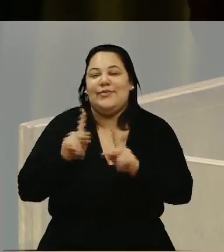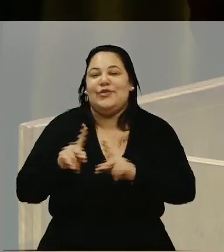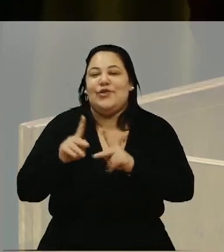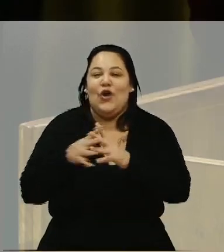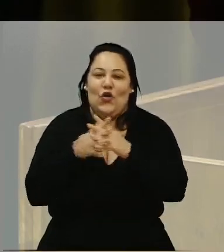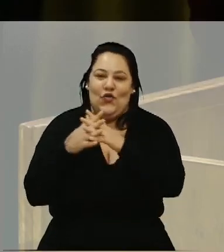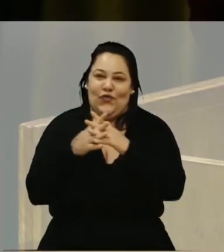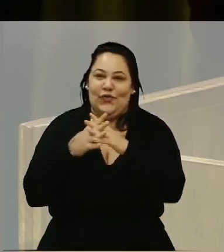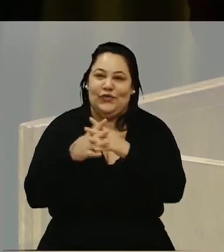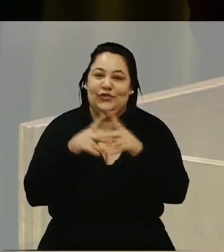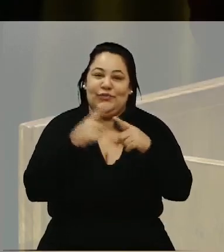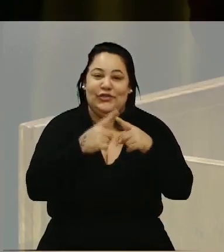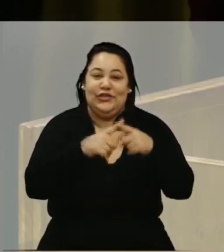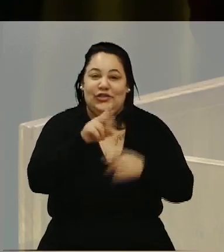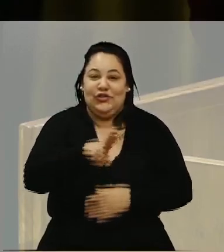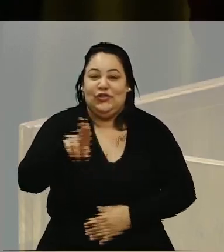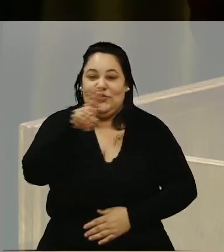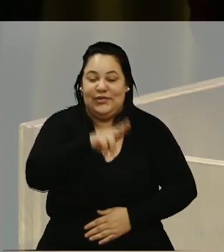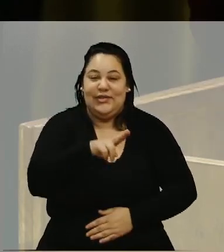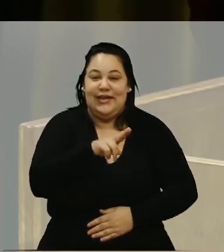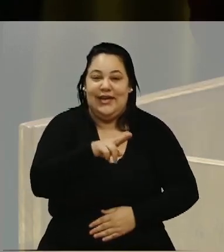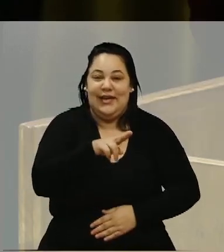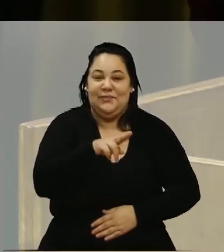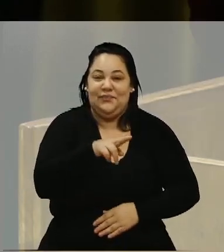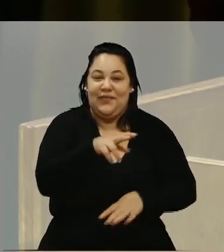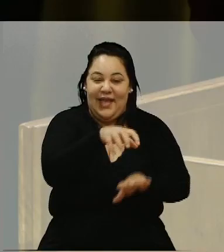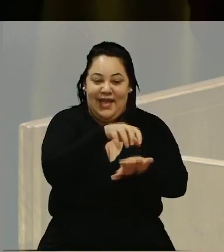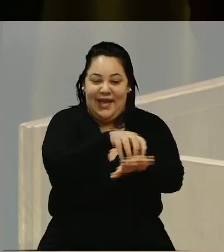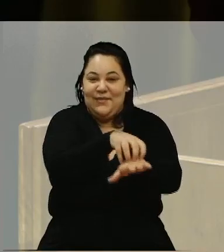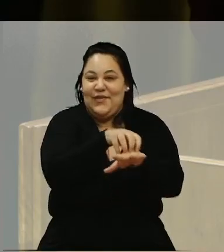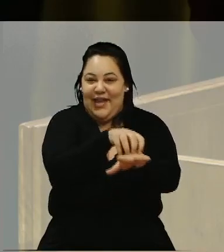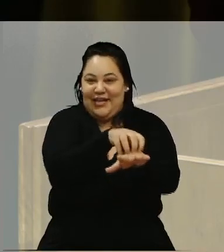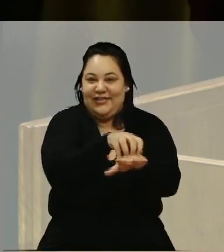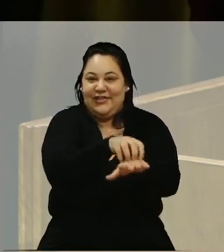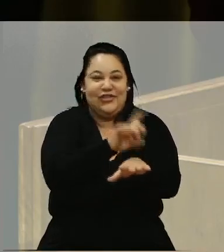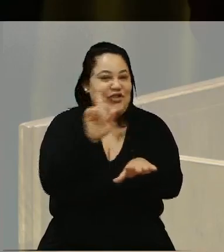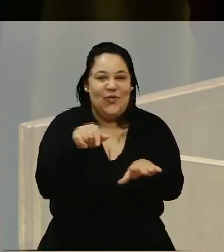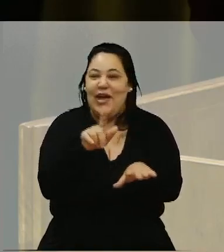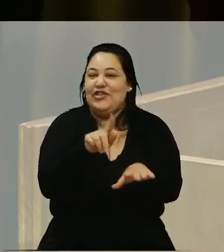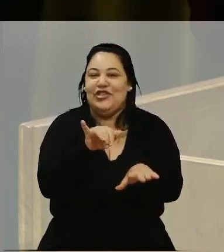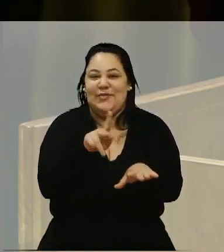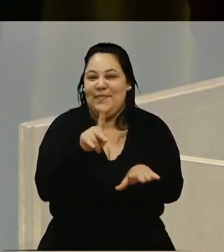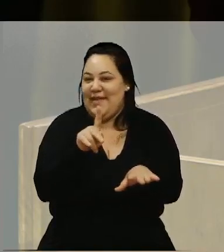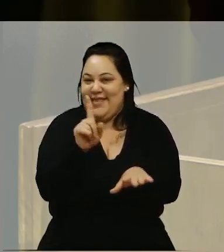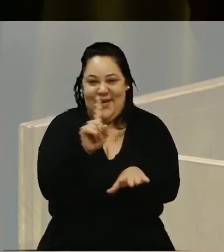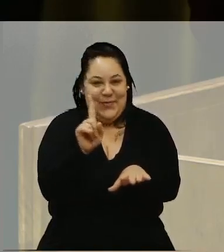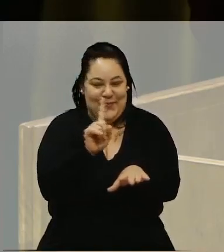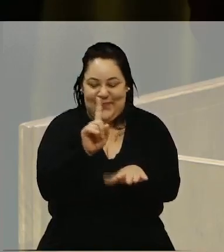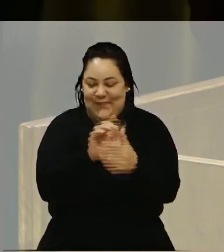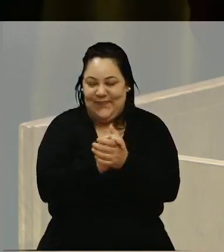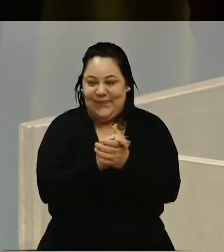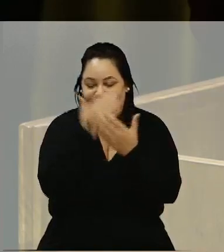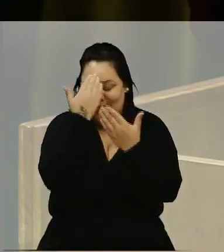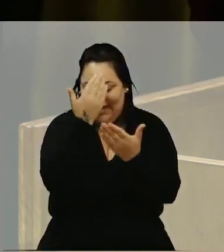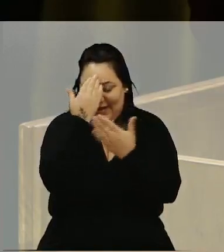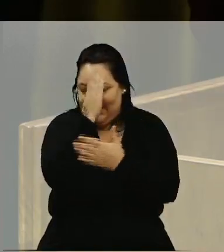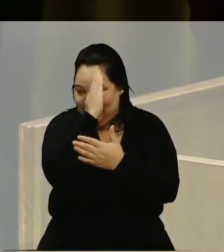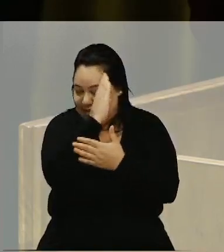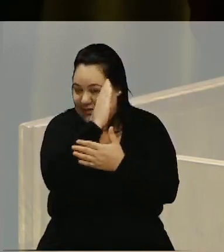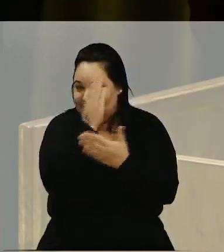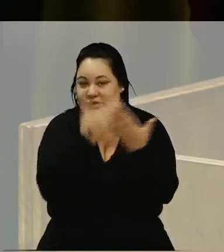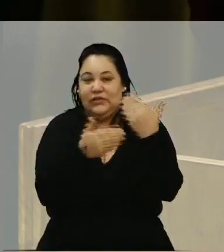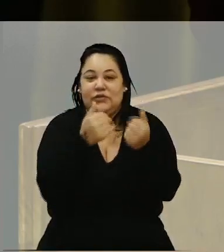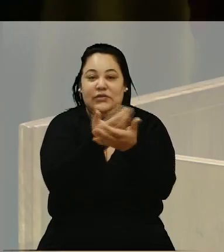utiliza a caminhonete 4x4 para fazer o acesso, mas a gente não é de Peiro, beleza? Pessoal, muito obrigado pelo espaço, Bressan, valeu aí.